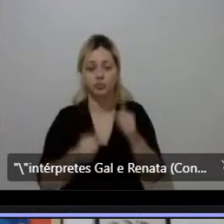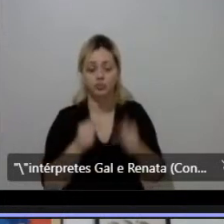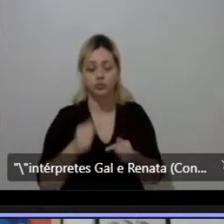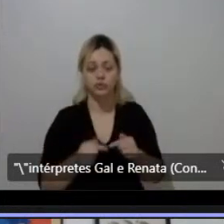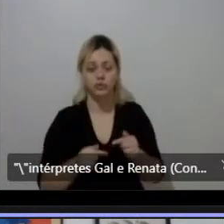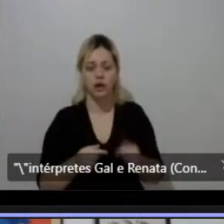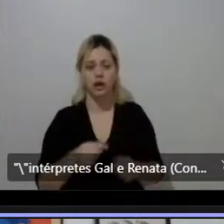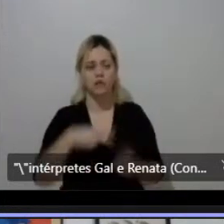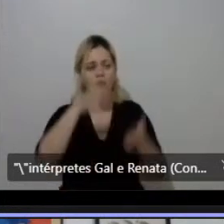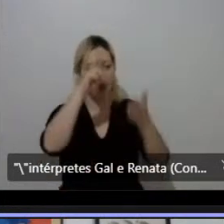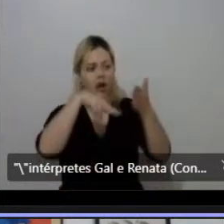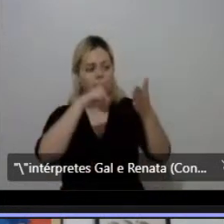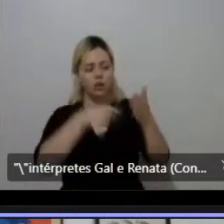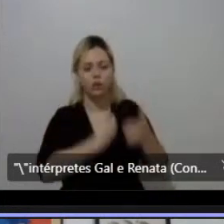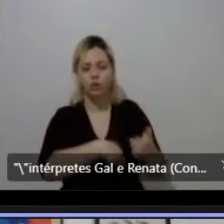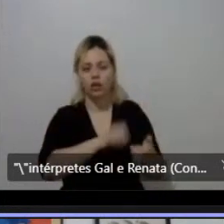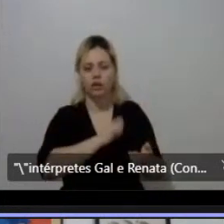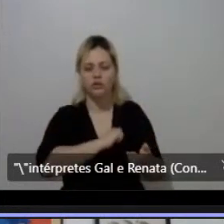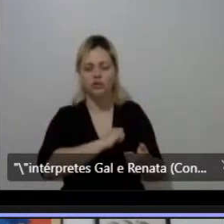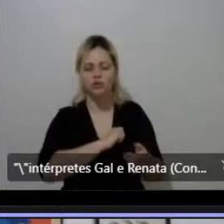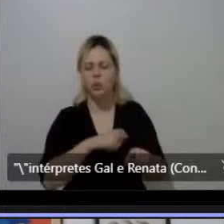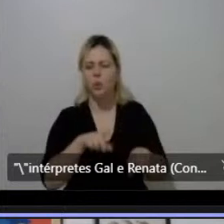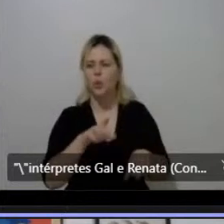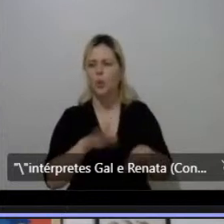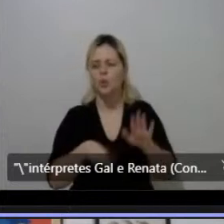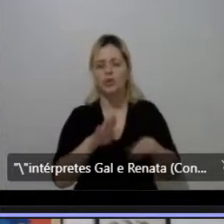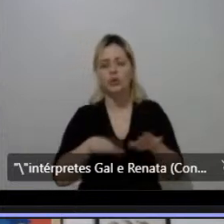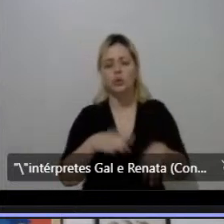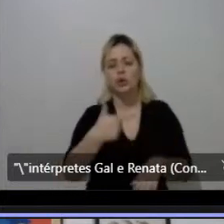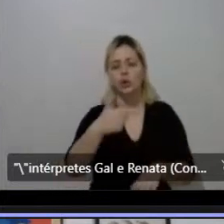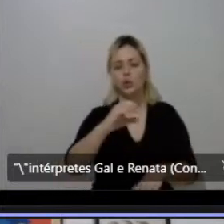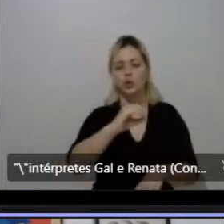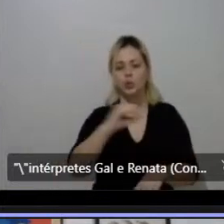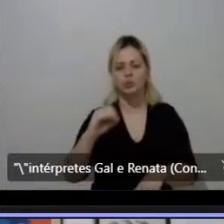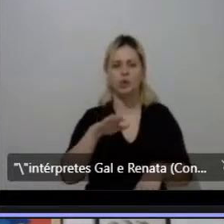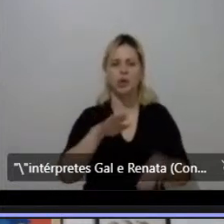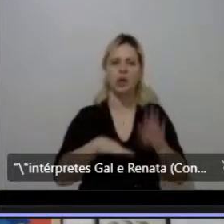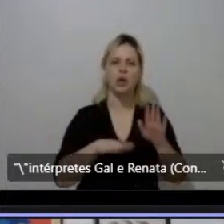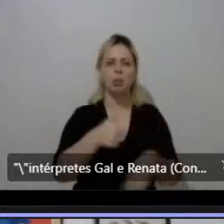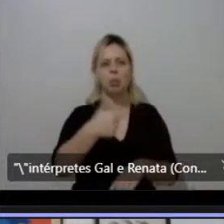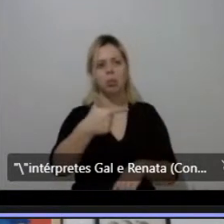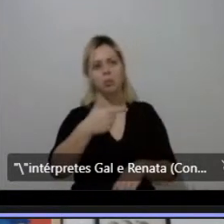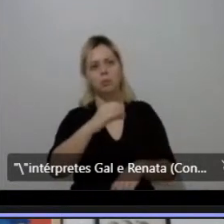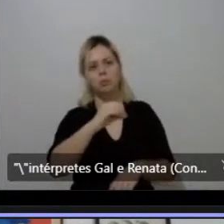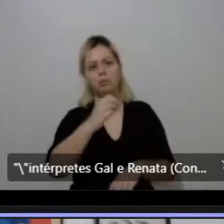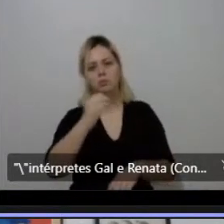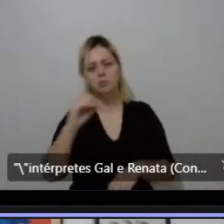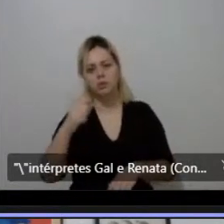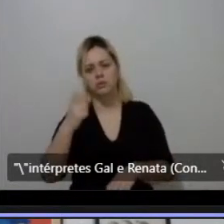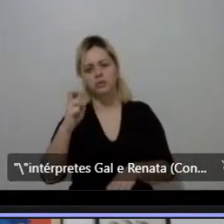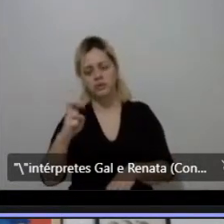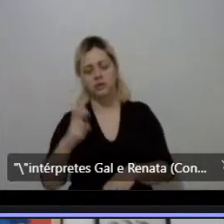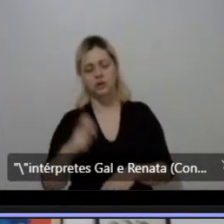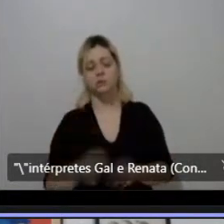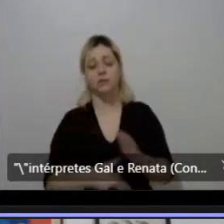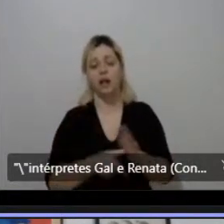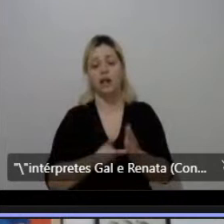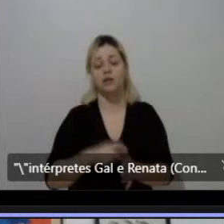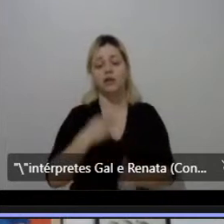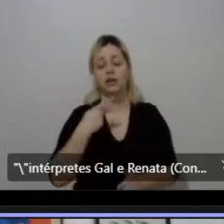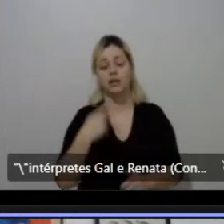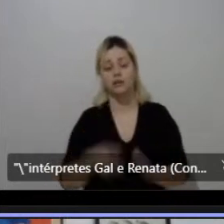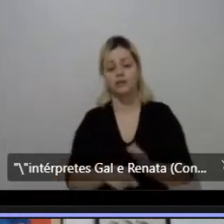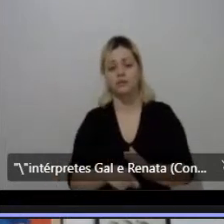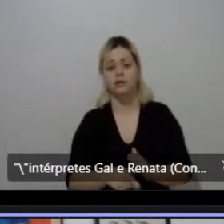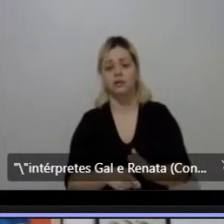da Argentina lá nos idos de 2000, 2005, onde, né, com aquela crise que eu falava anteriormente,